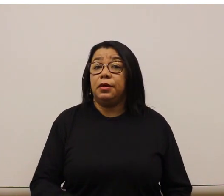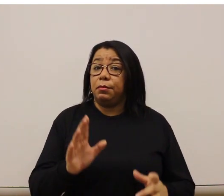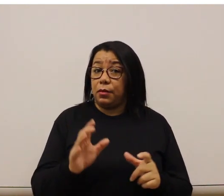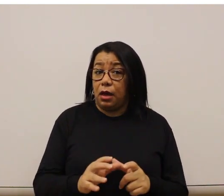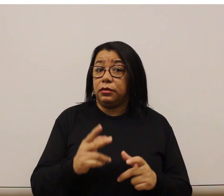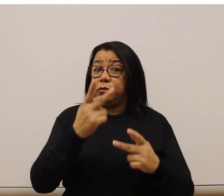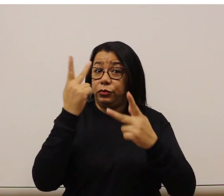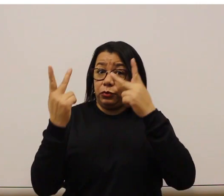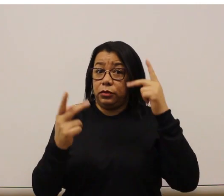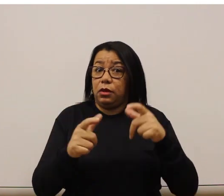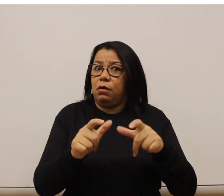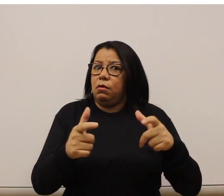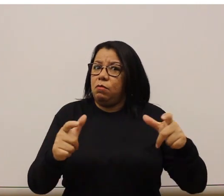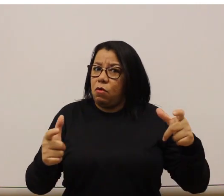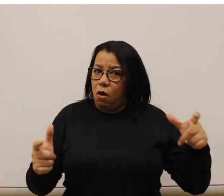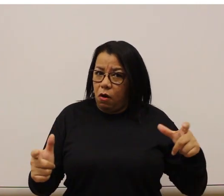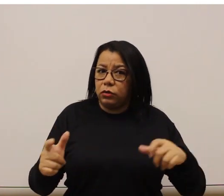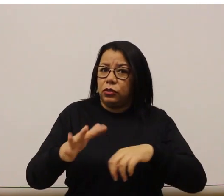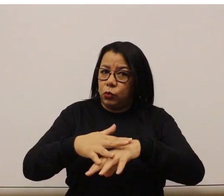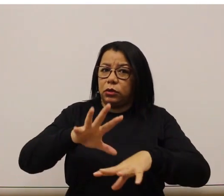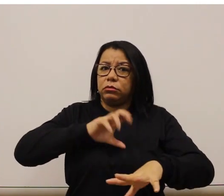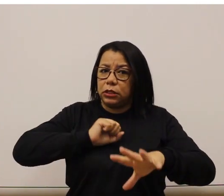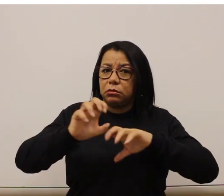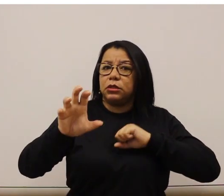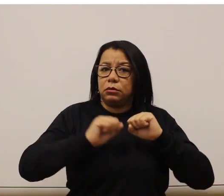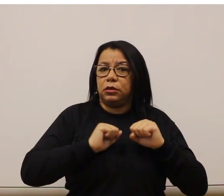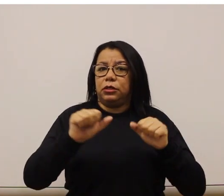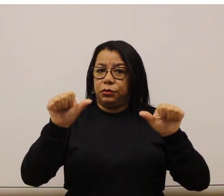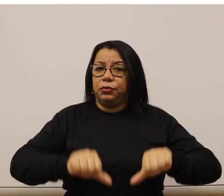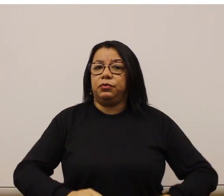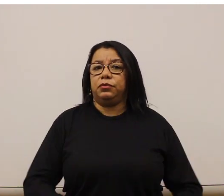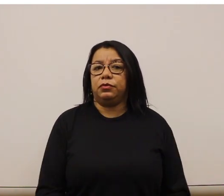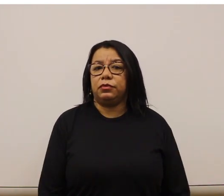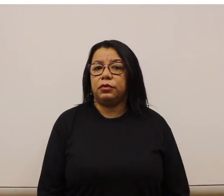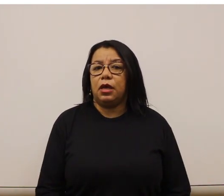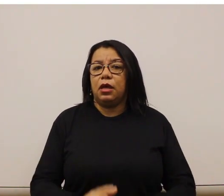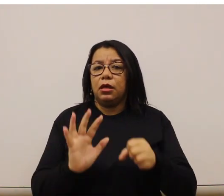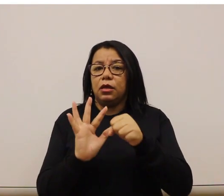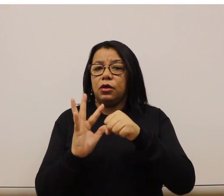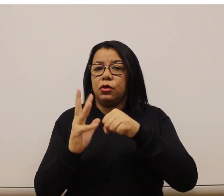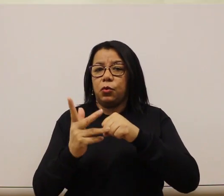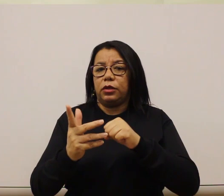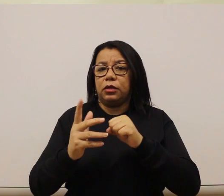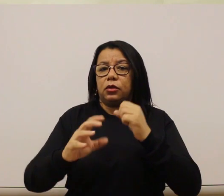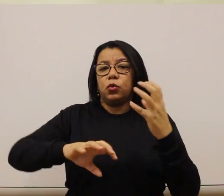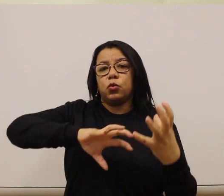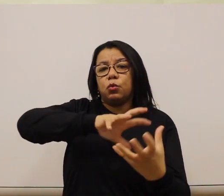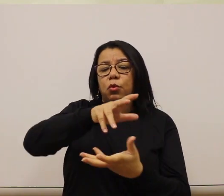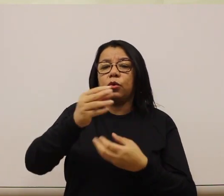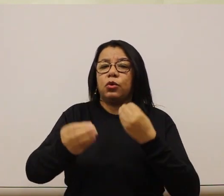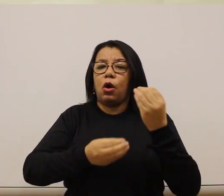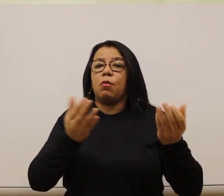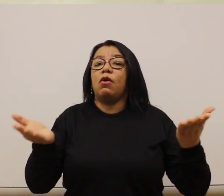grandes devido ao total de infectados. Coronavírus no mundo. Hoje, nós já temos